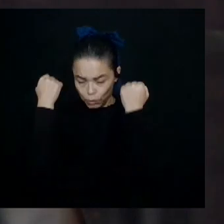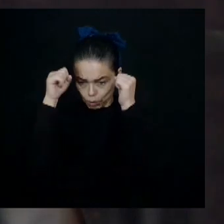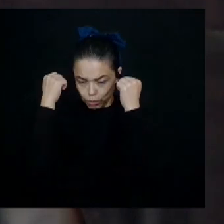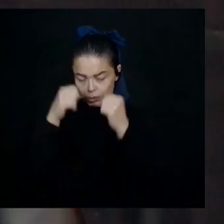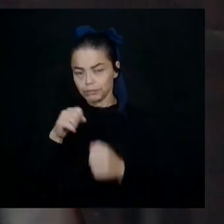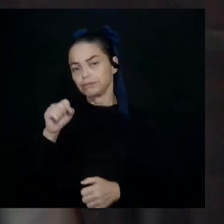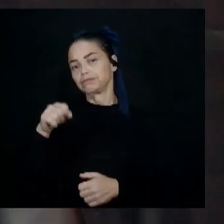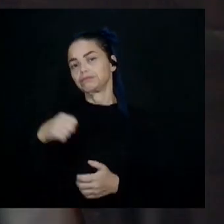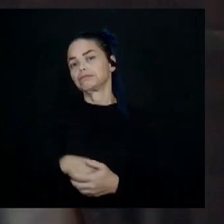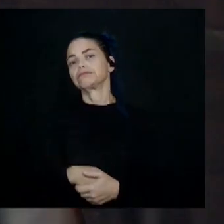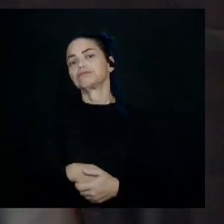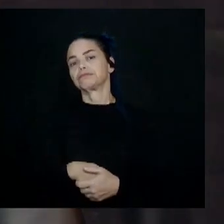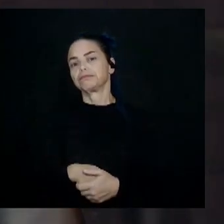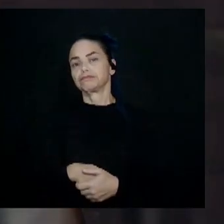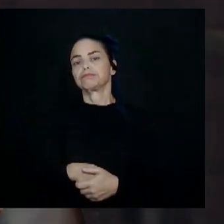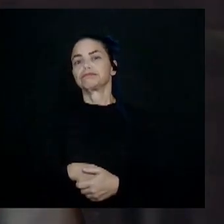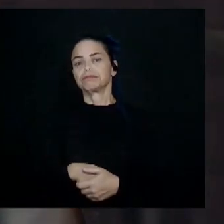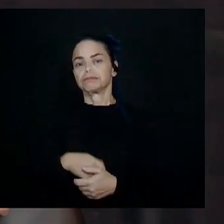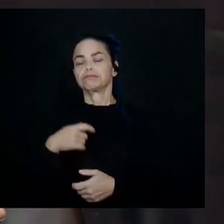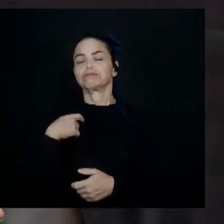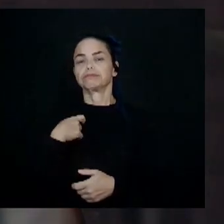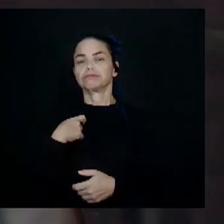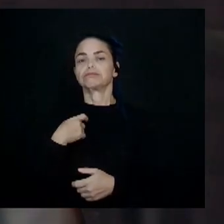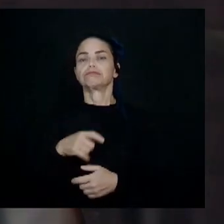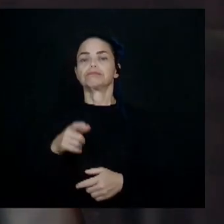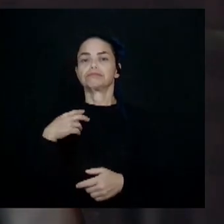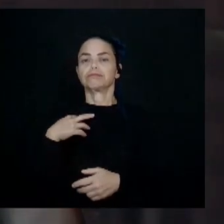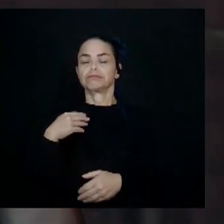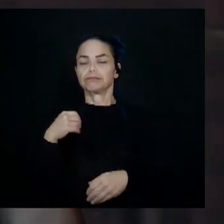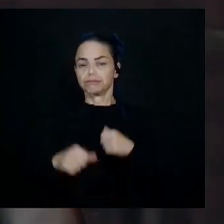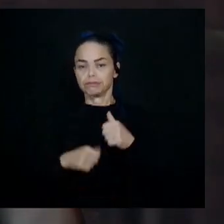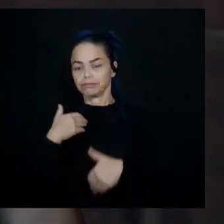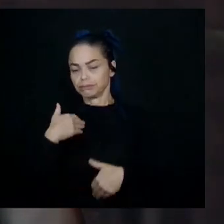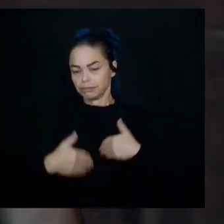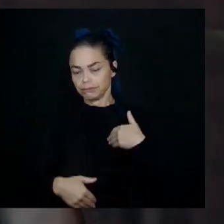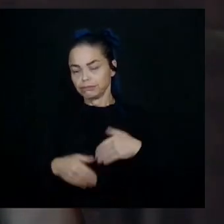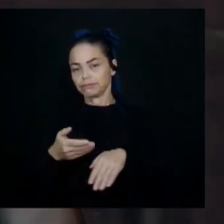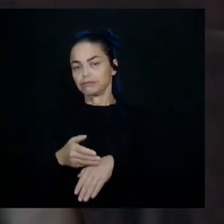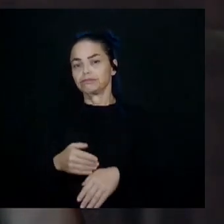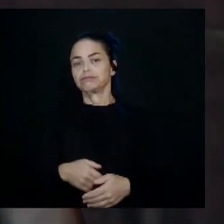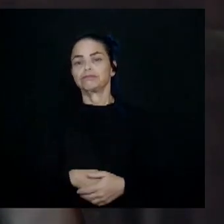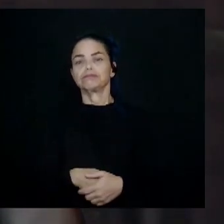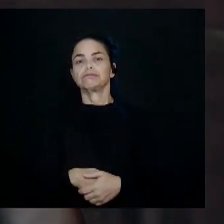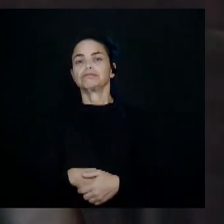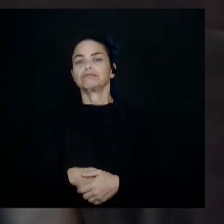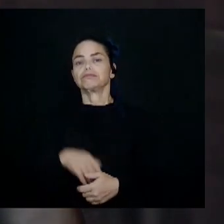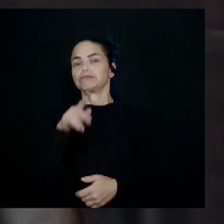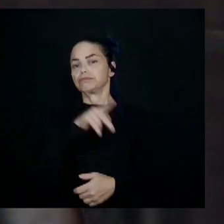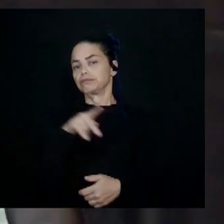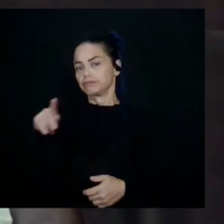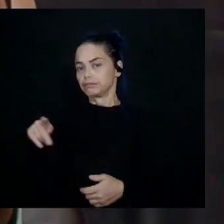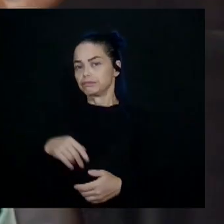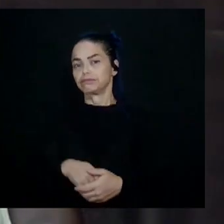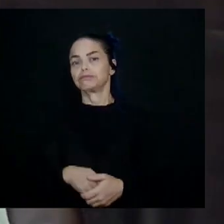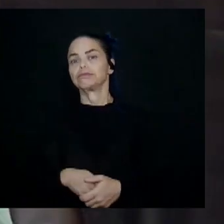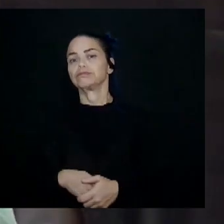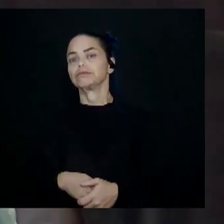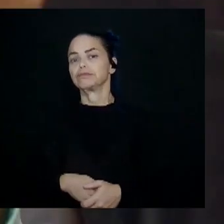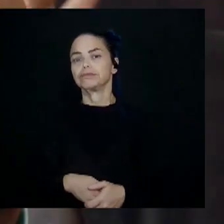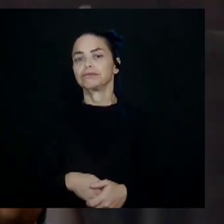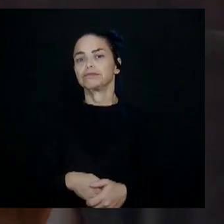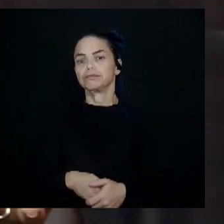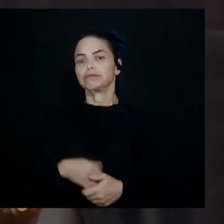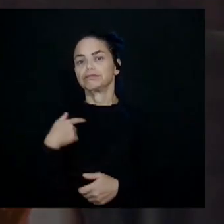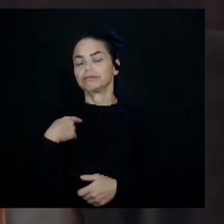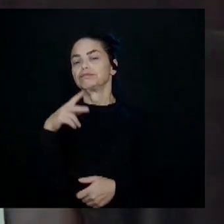mais irritada ainda com a puberdade precoce chegando. O papel do professor. Eu sou professora